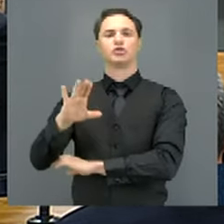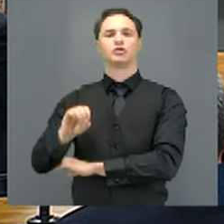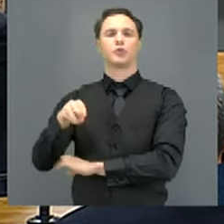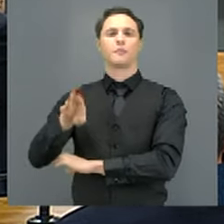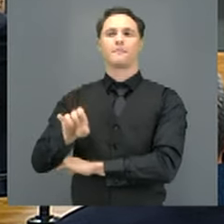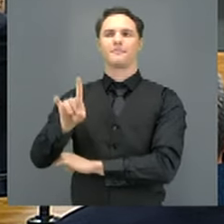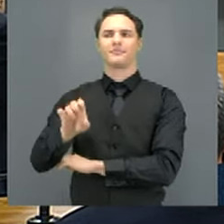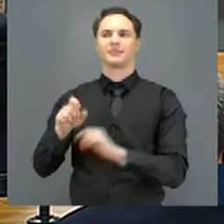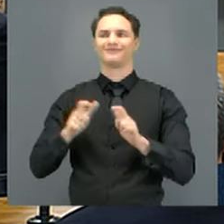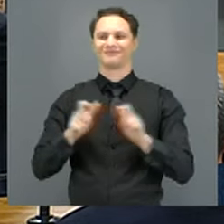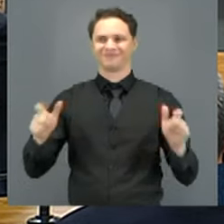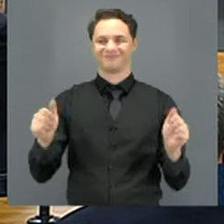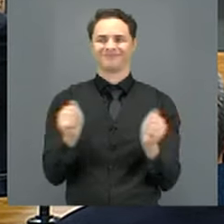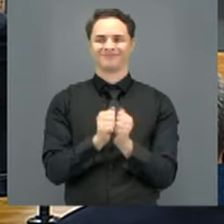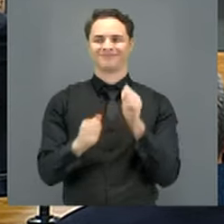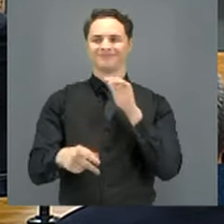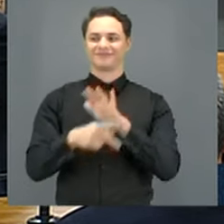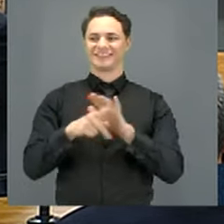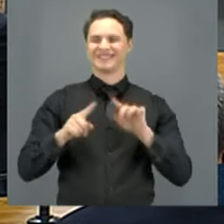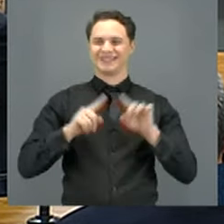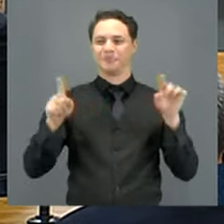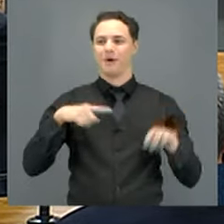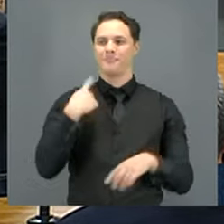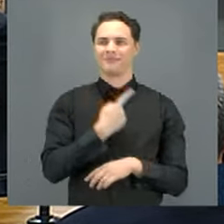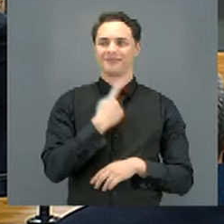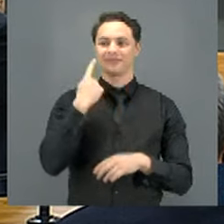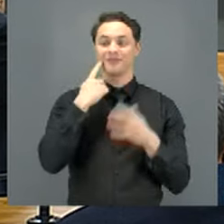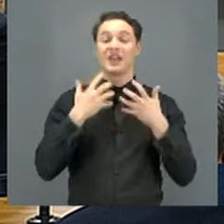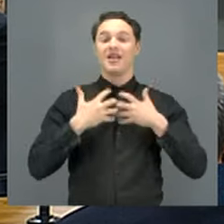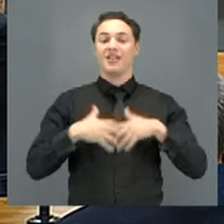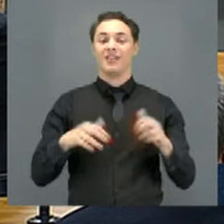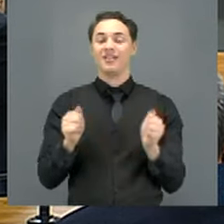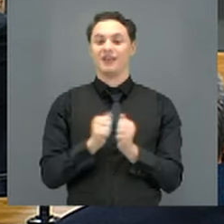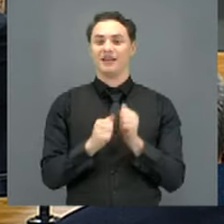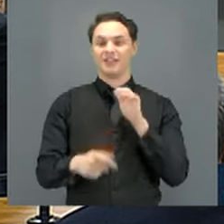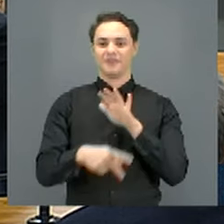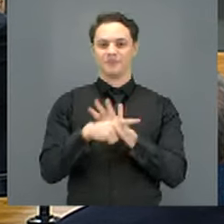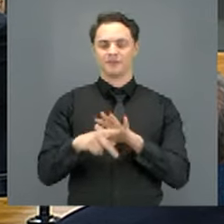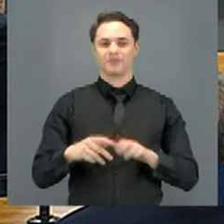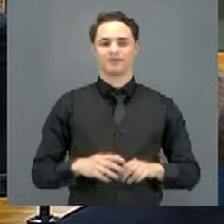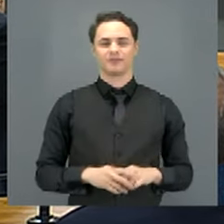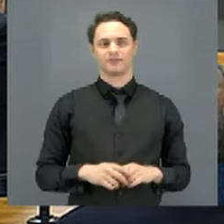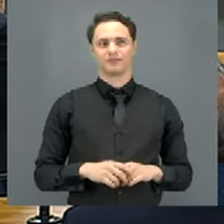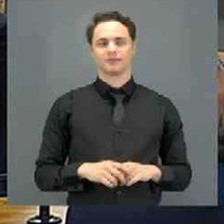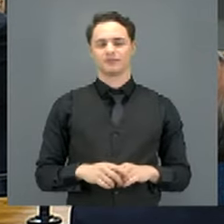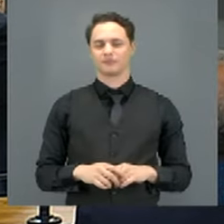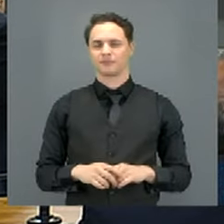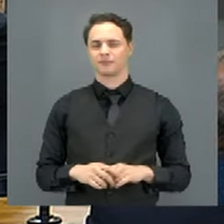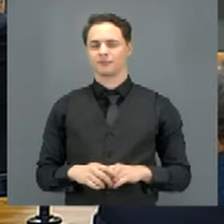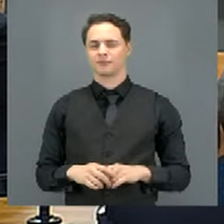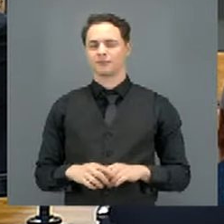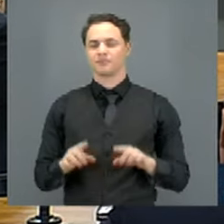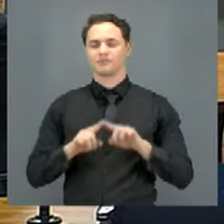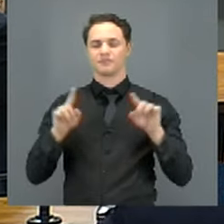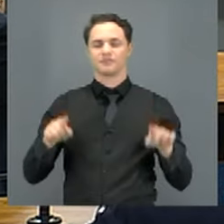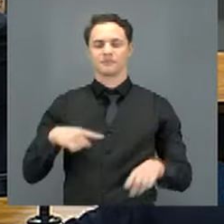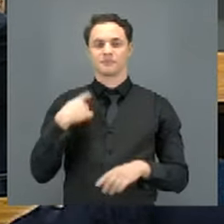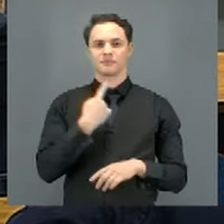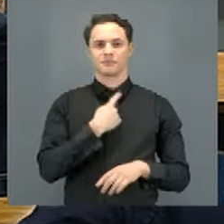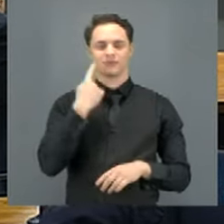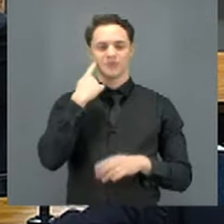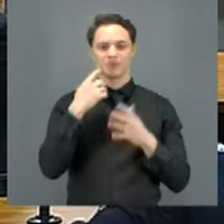gradear, estocar 3 hectares, eu tenho que pedir licença para o ICMBio, que não me dá licença. Então, quem manda